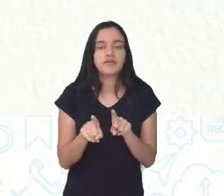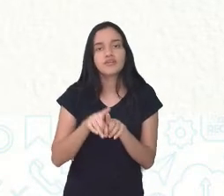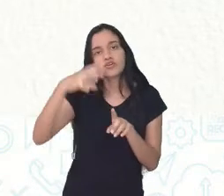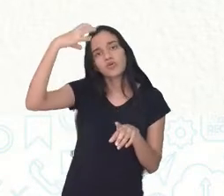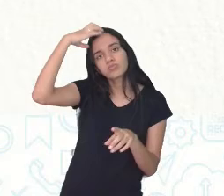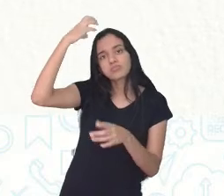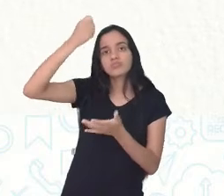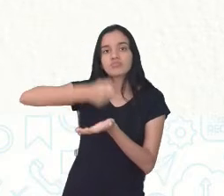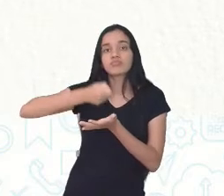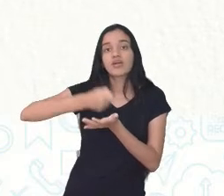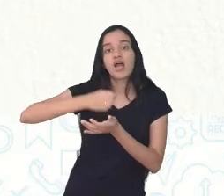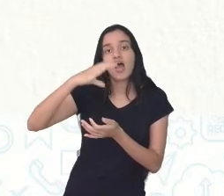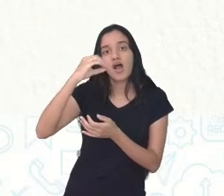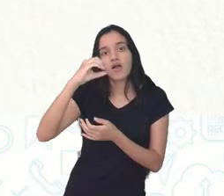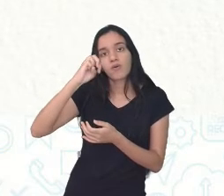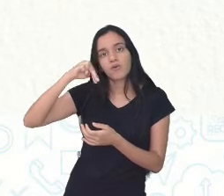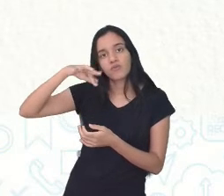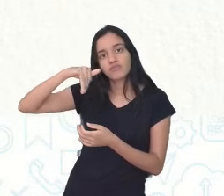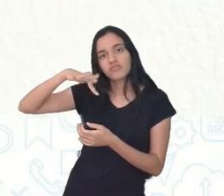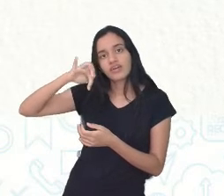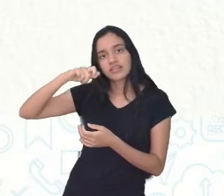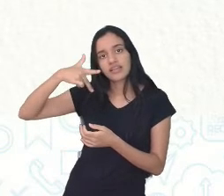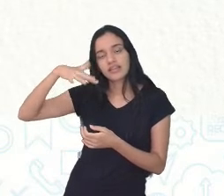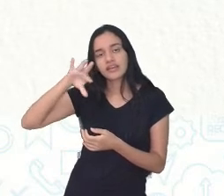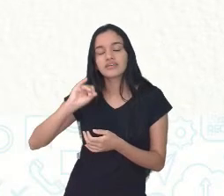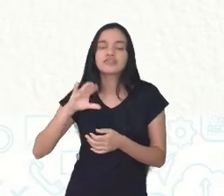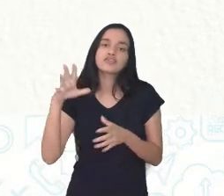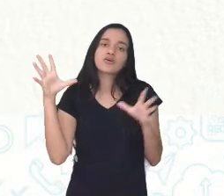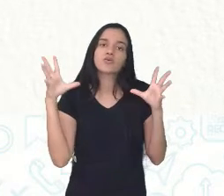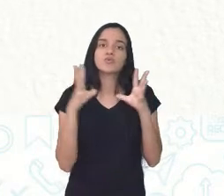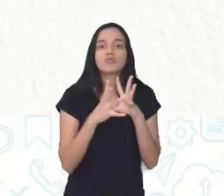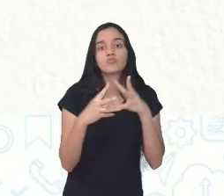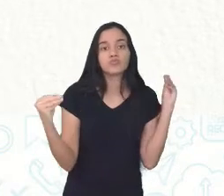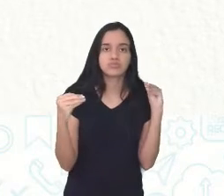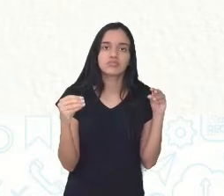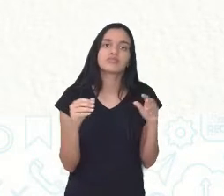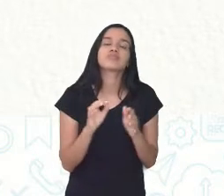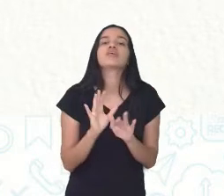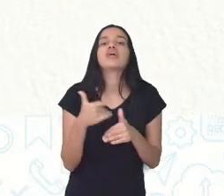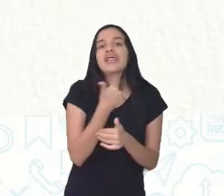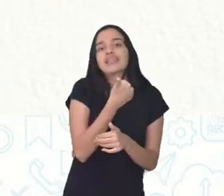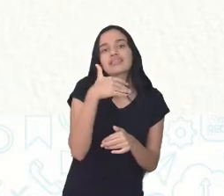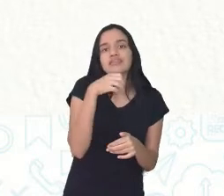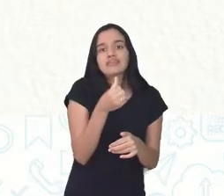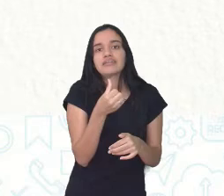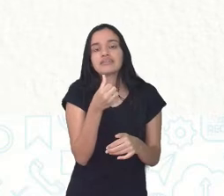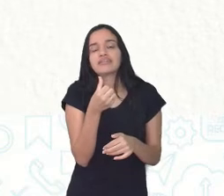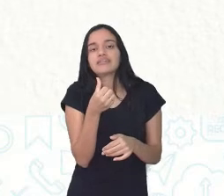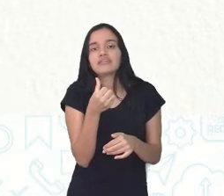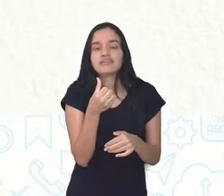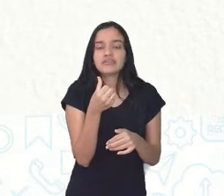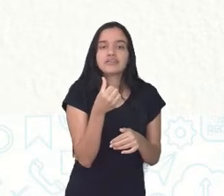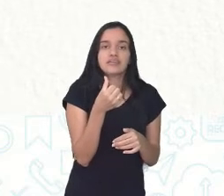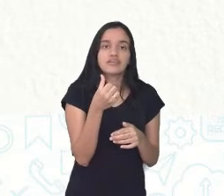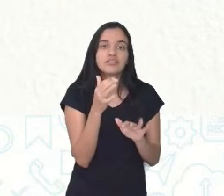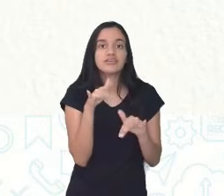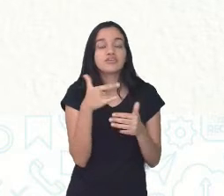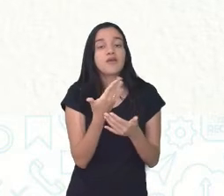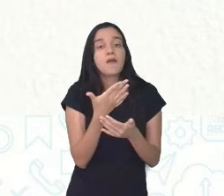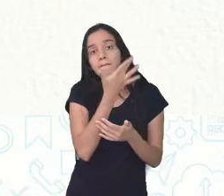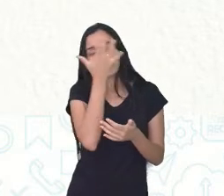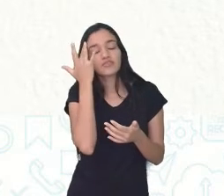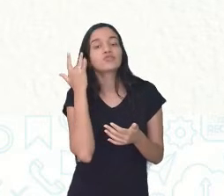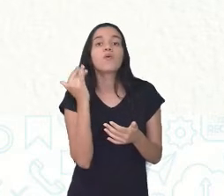a Confederação do Equador teve seu fim. 16 envolvidos foram acusados e executados